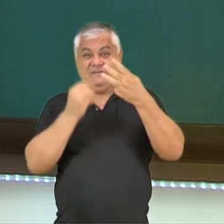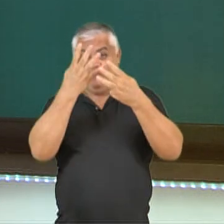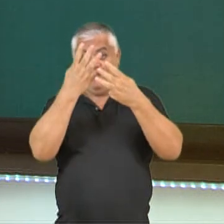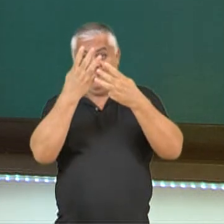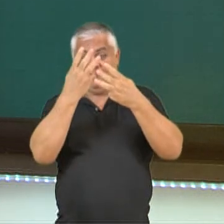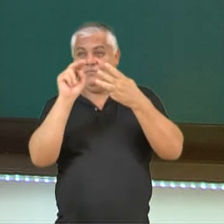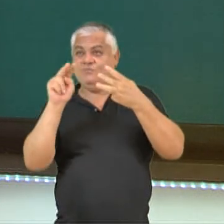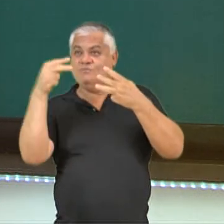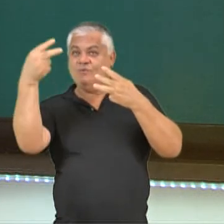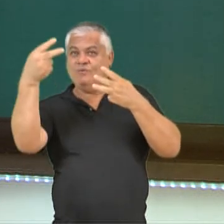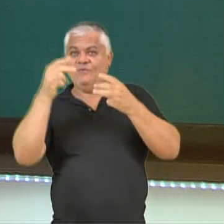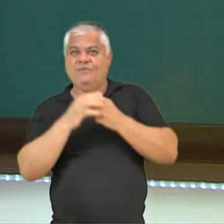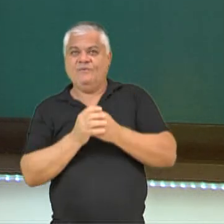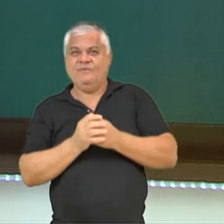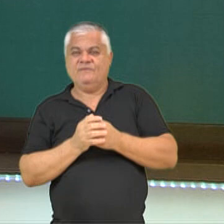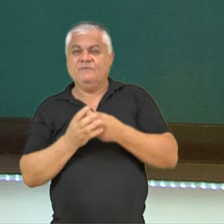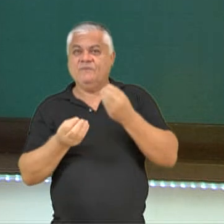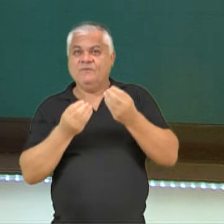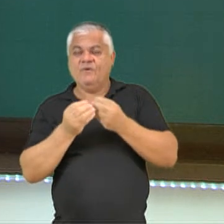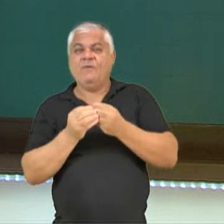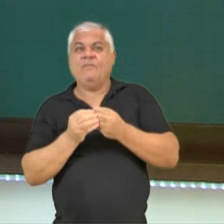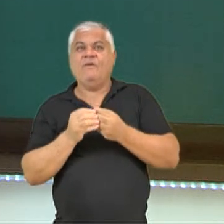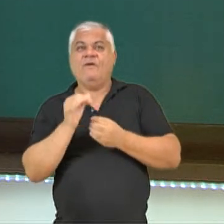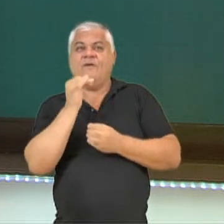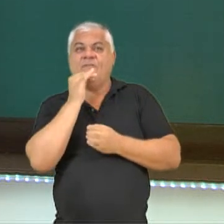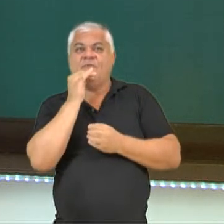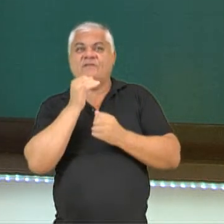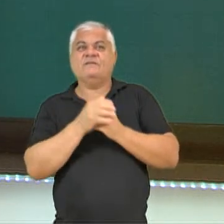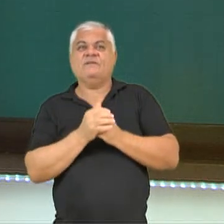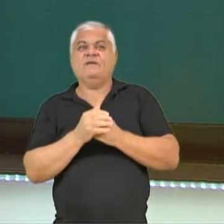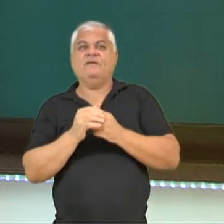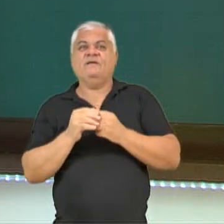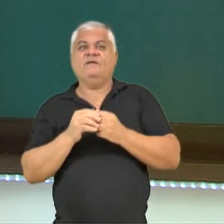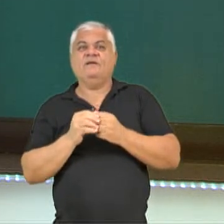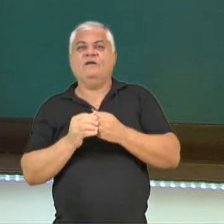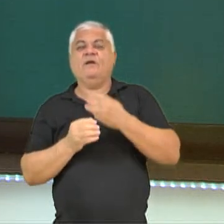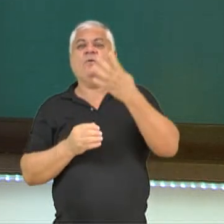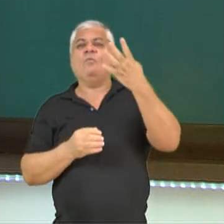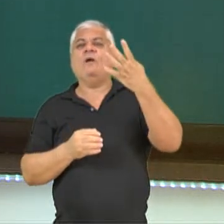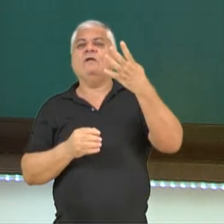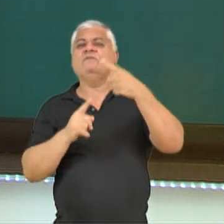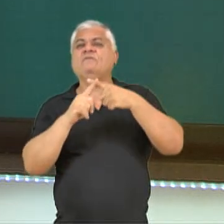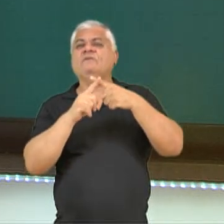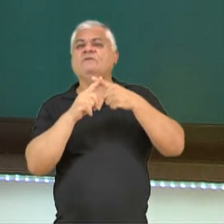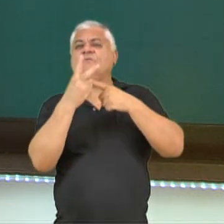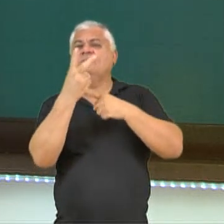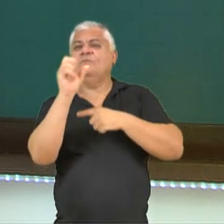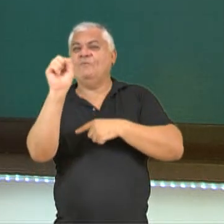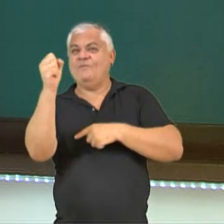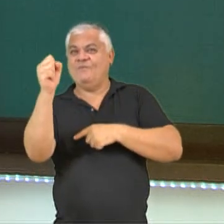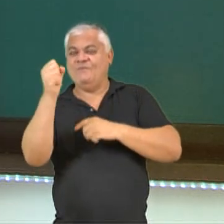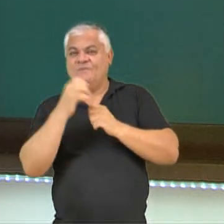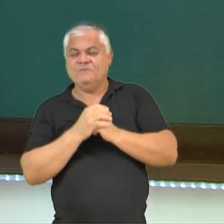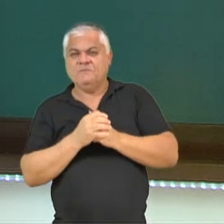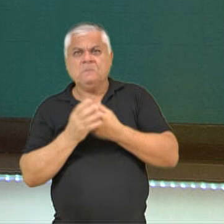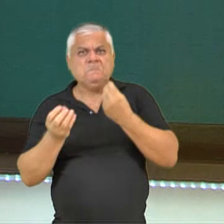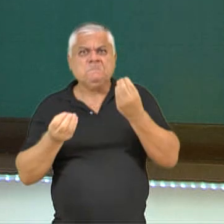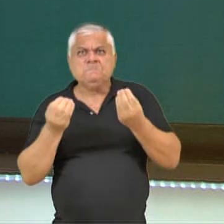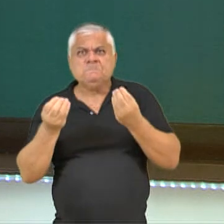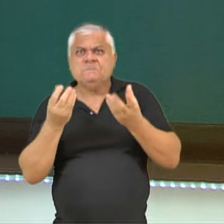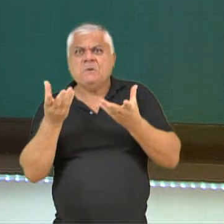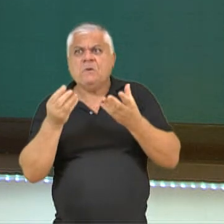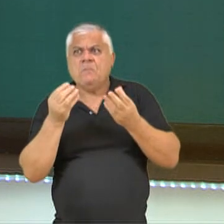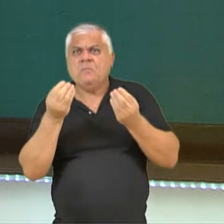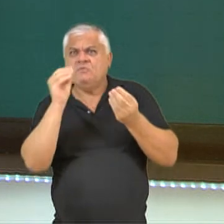Potência de potência, ó, a propriedade aí, ó, multiplica as duas. 4 vezes 2, 8. E agora, para eu poder tirar